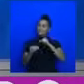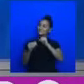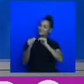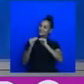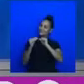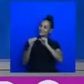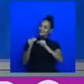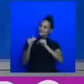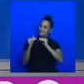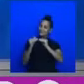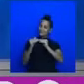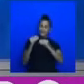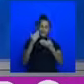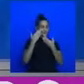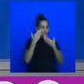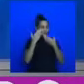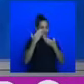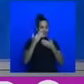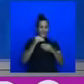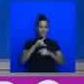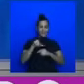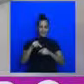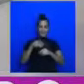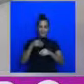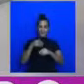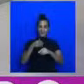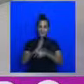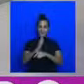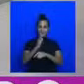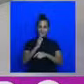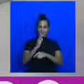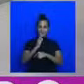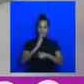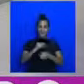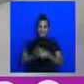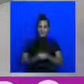confirmo. Sim, confirmo. Obrigado. Sorteio validado.